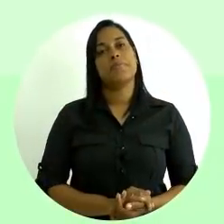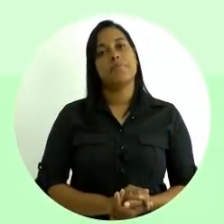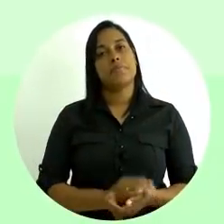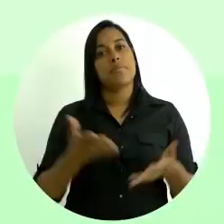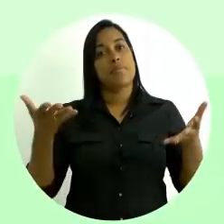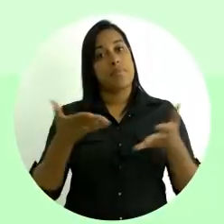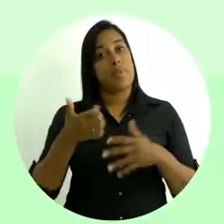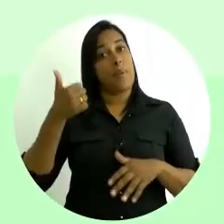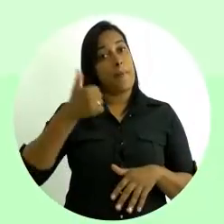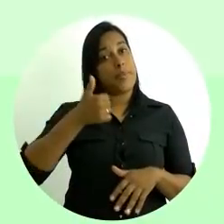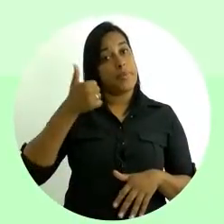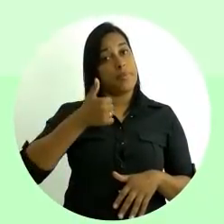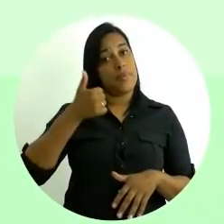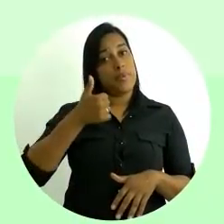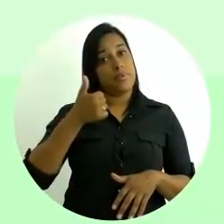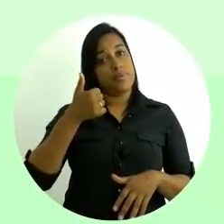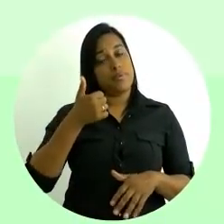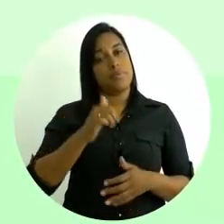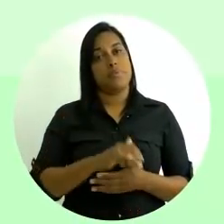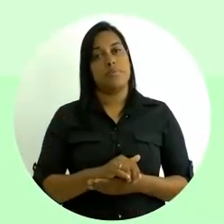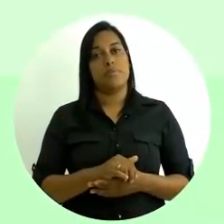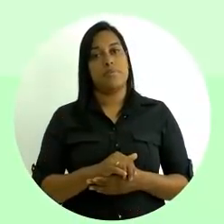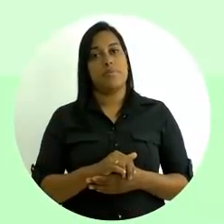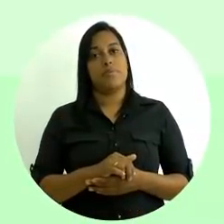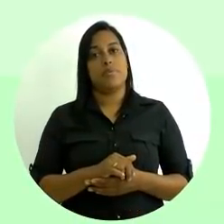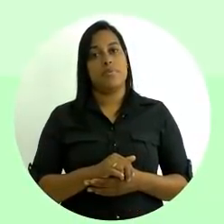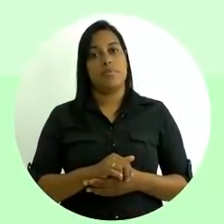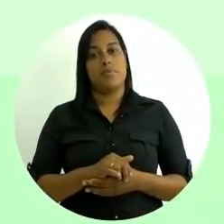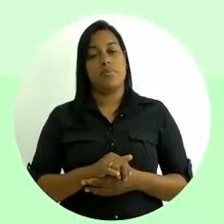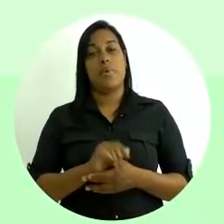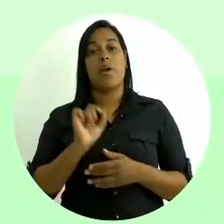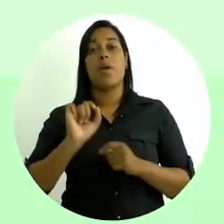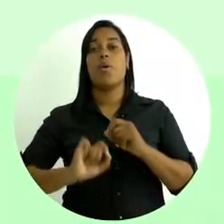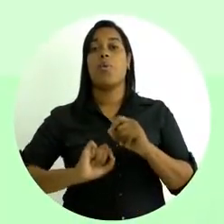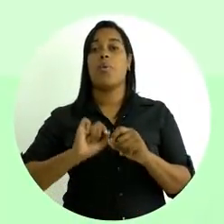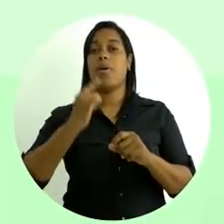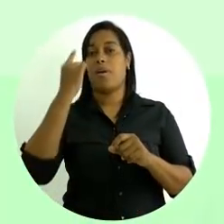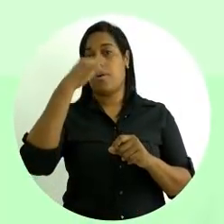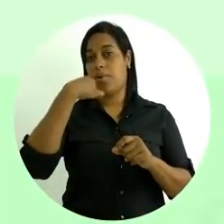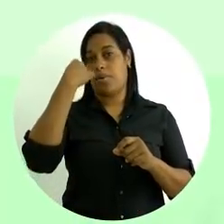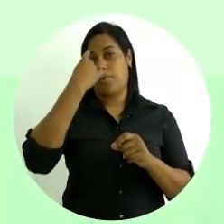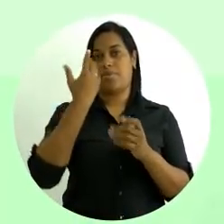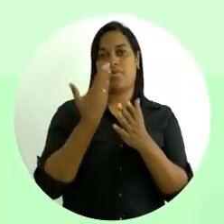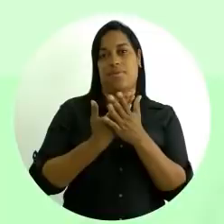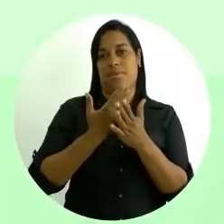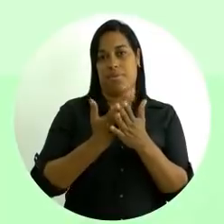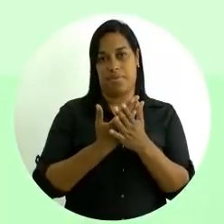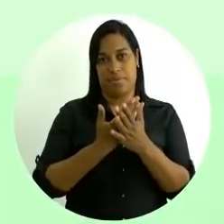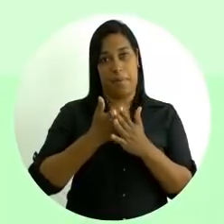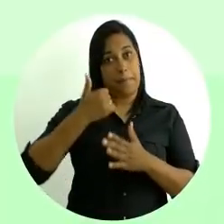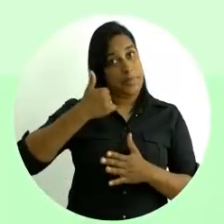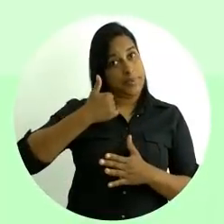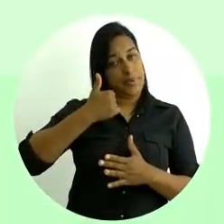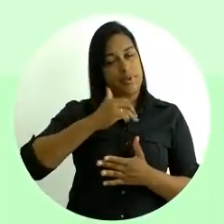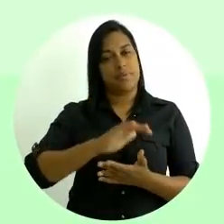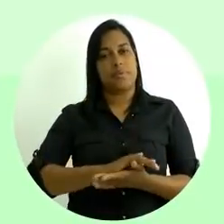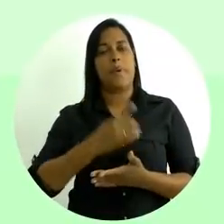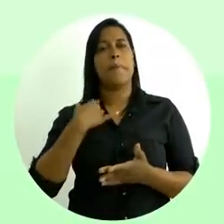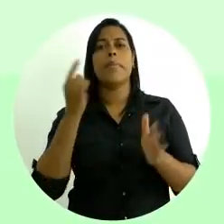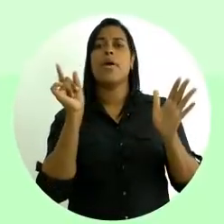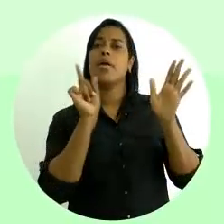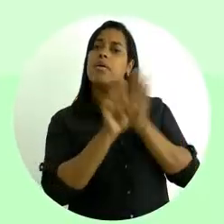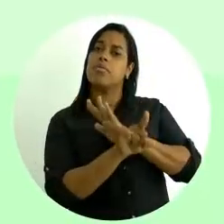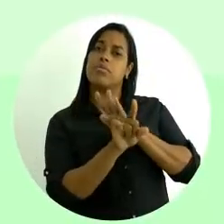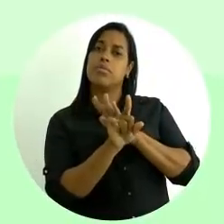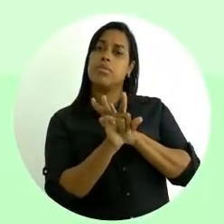Então passamos agora para o primeiro item, nosso item da jornada de trabalho, que compreende a hora-aula. E